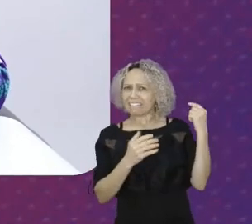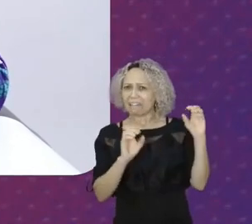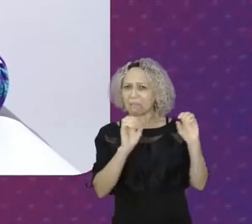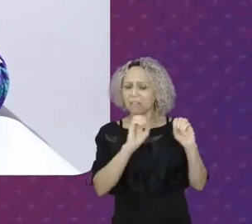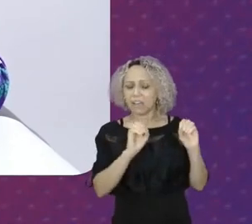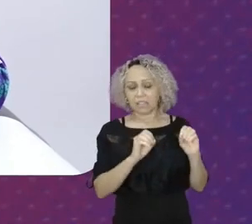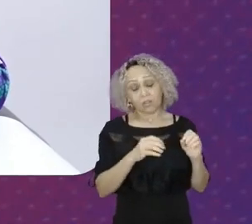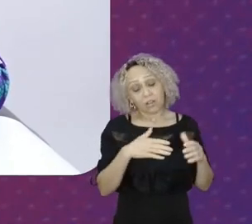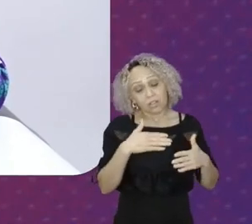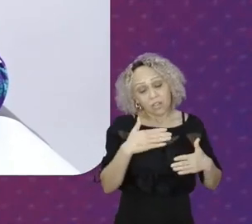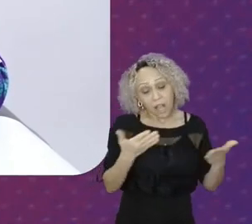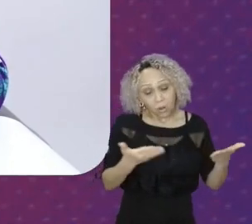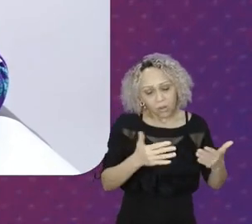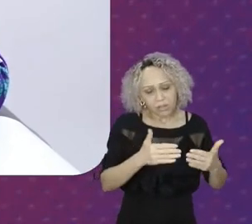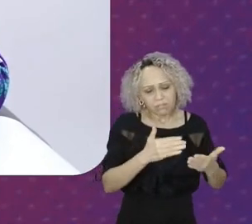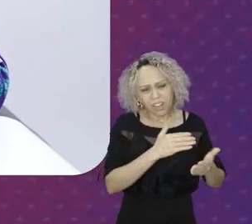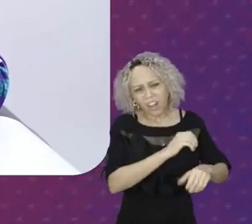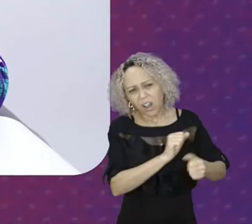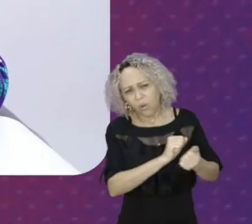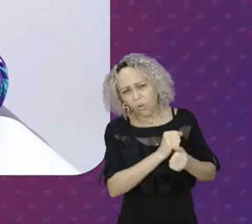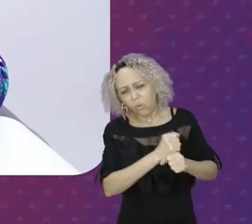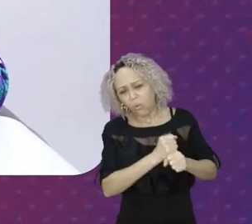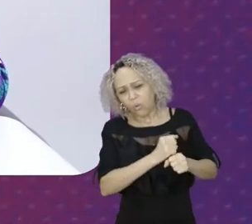dos Deputados, a gente criou a bancada negra,